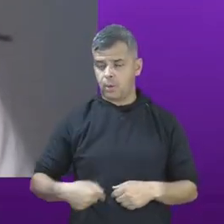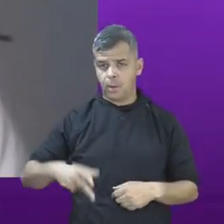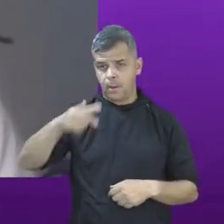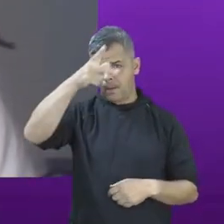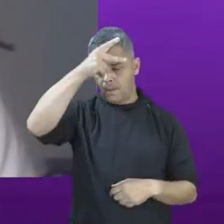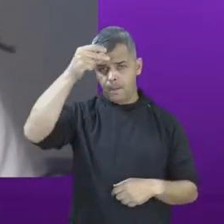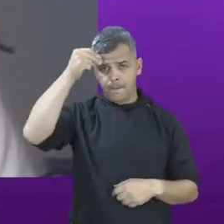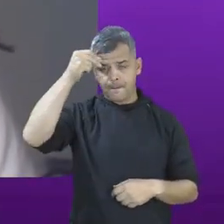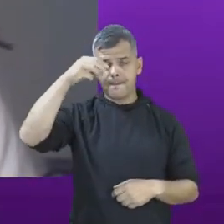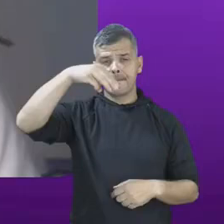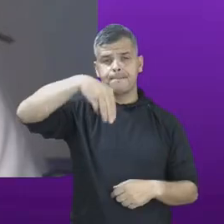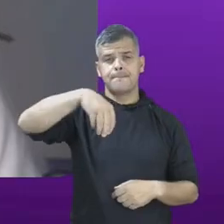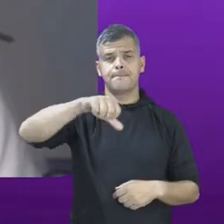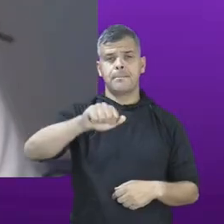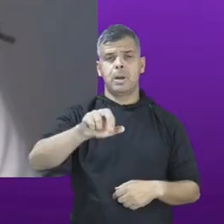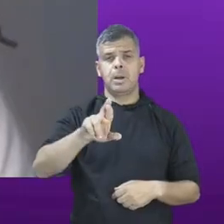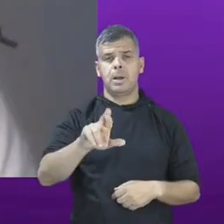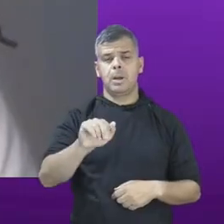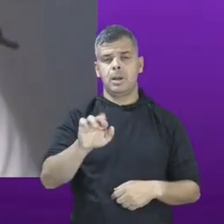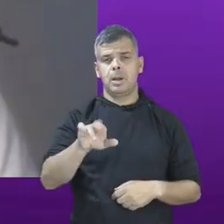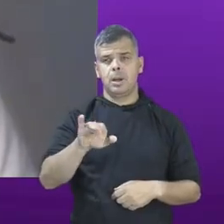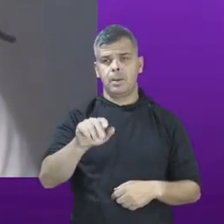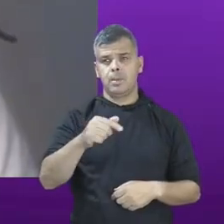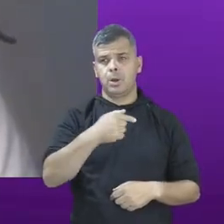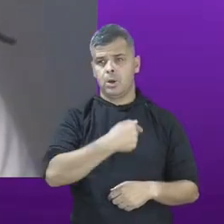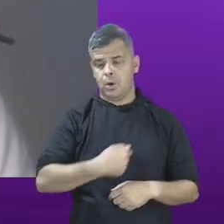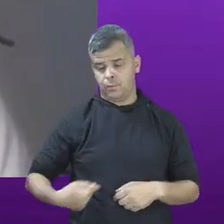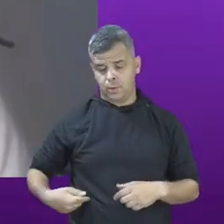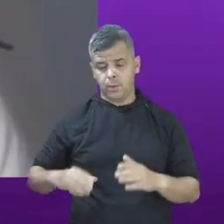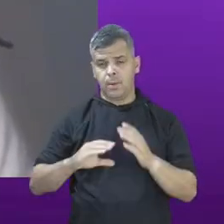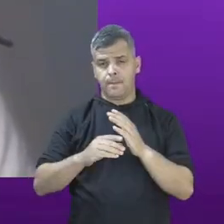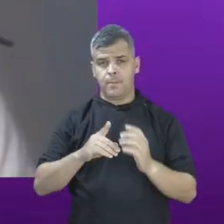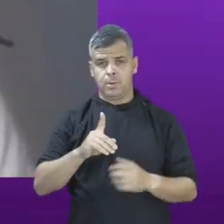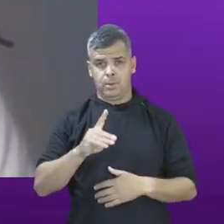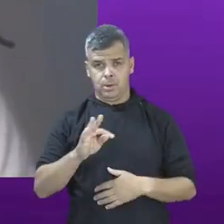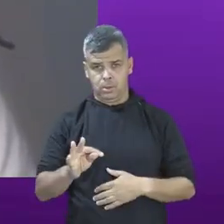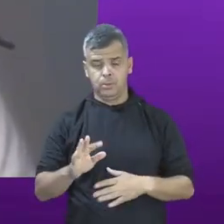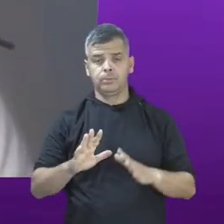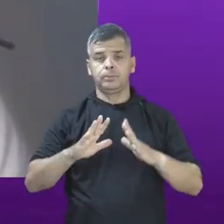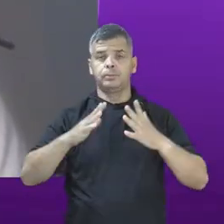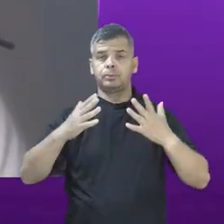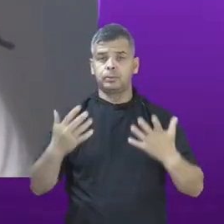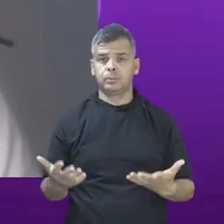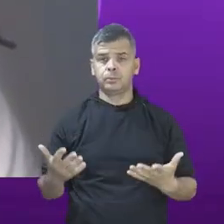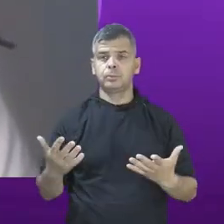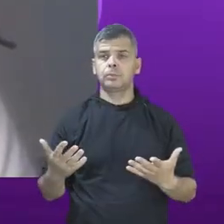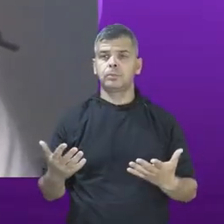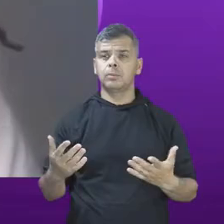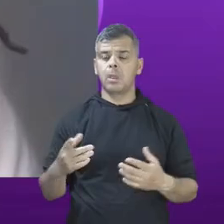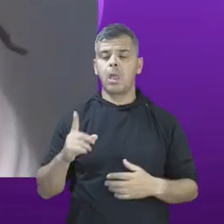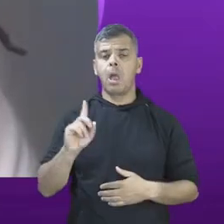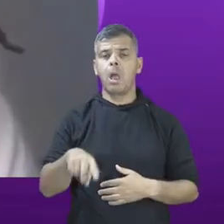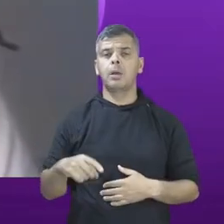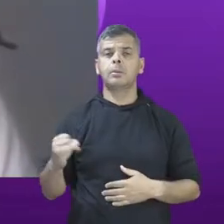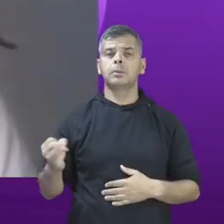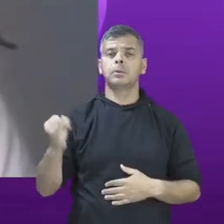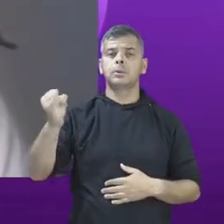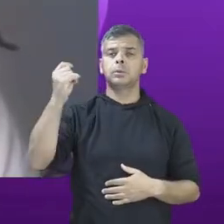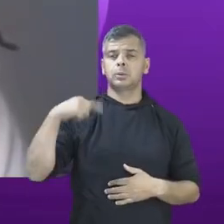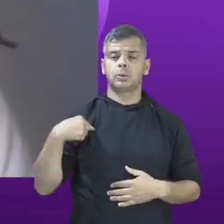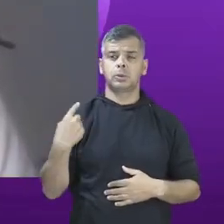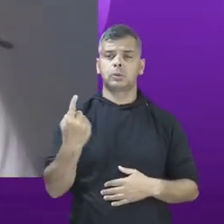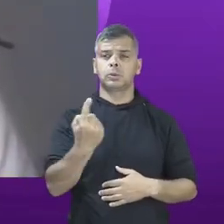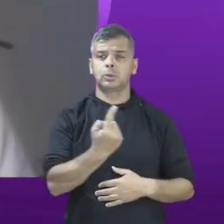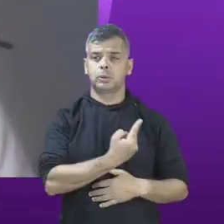Margarida Solomão, é governado pelo Partido dos Trabalhadores, então é muito importante que a